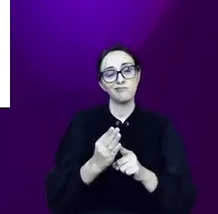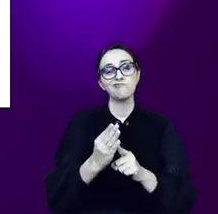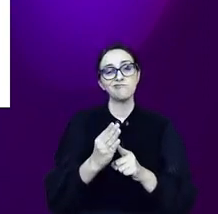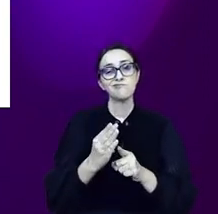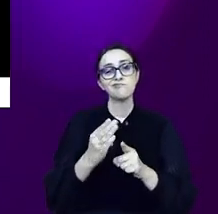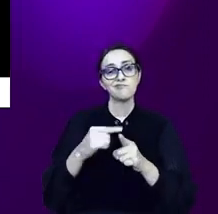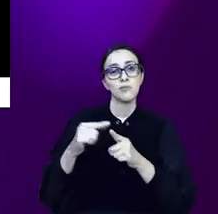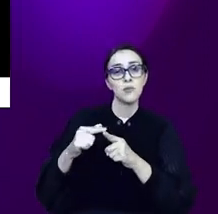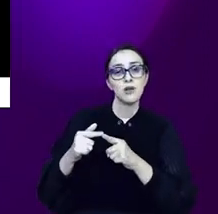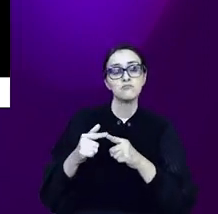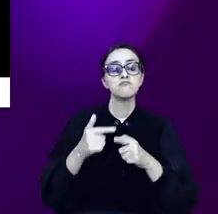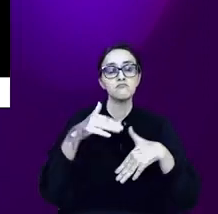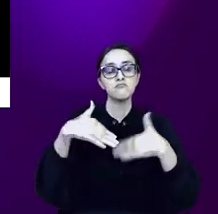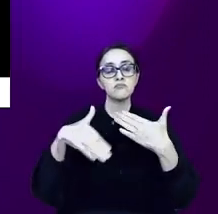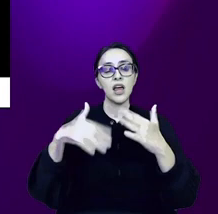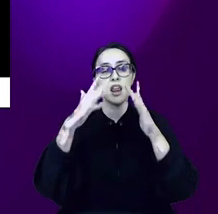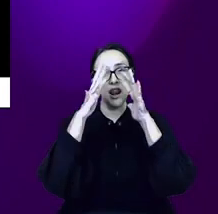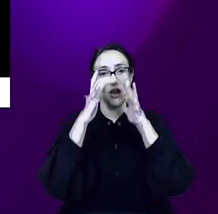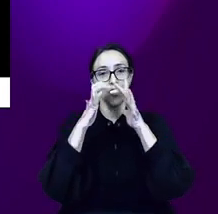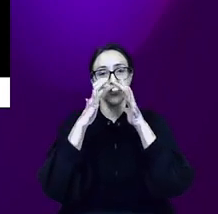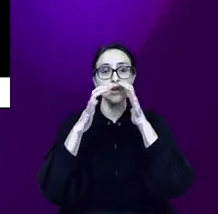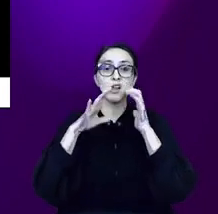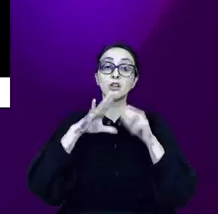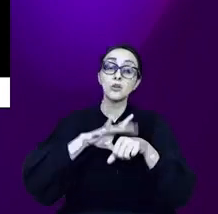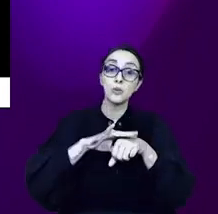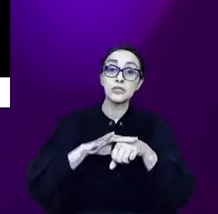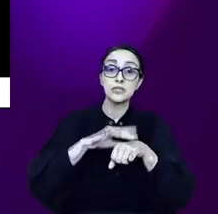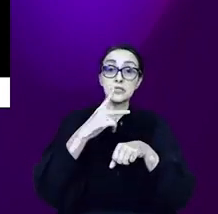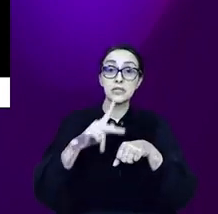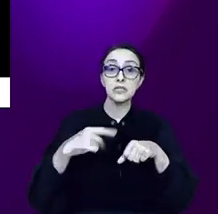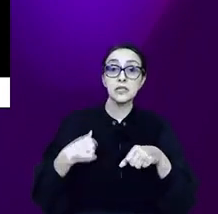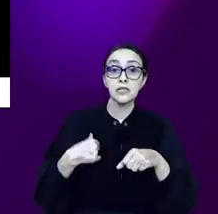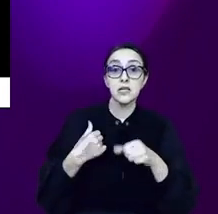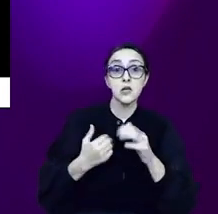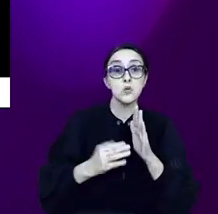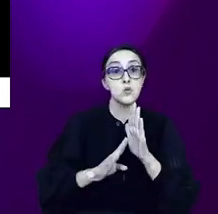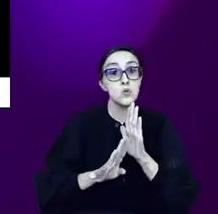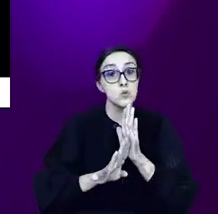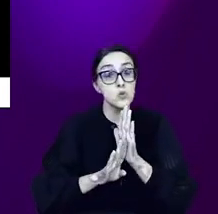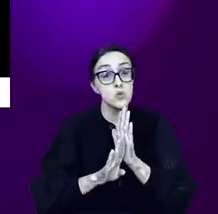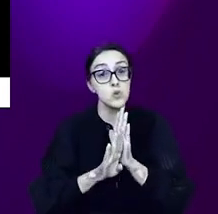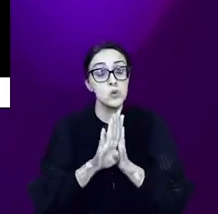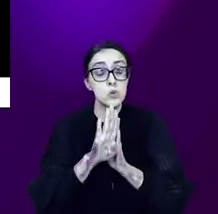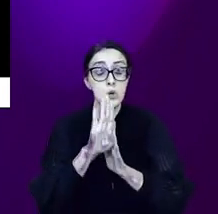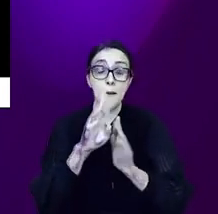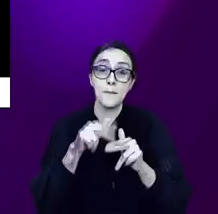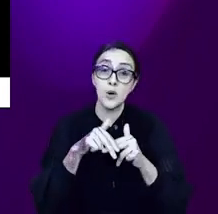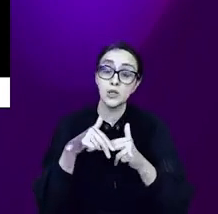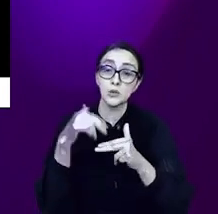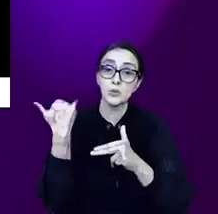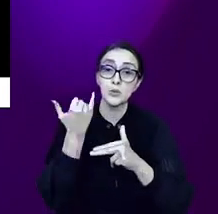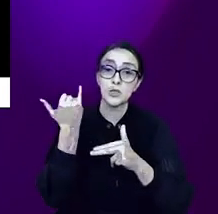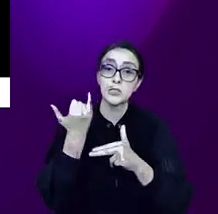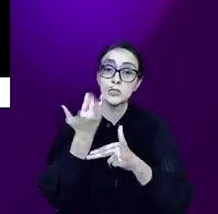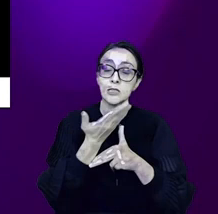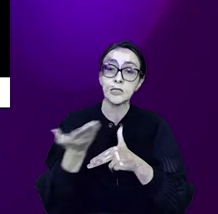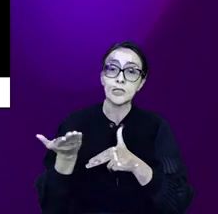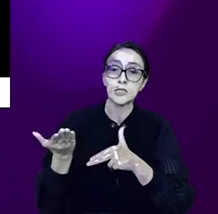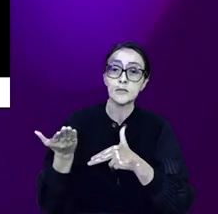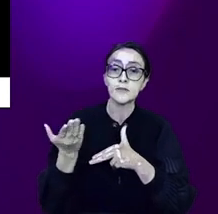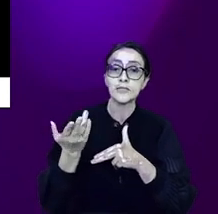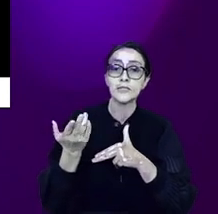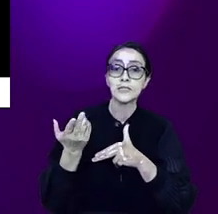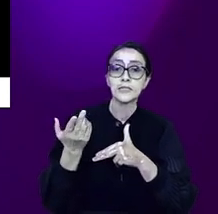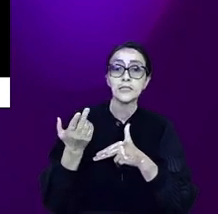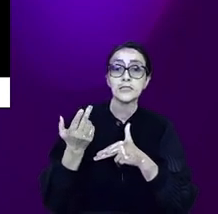neurológica. Então, as doenças em si, neurológicas, ganham cada vez mais relevância e por isso a importância, né, que nós temos